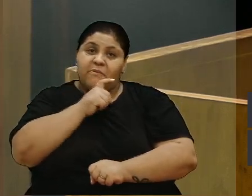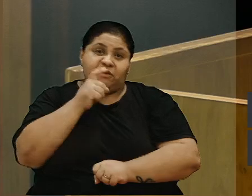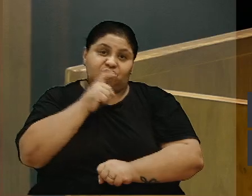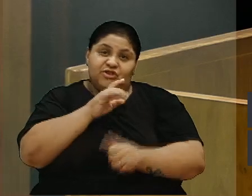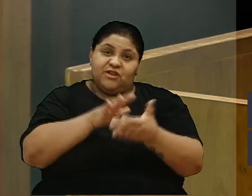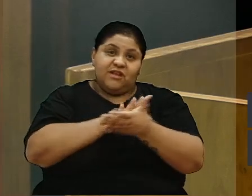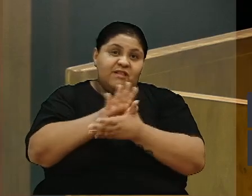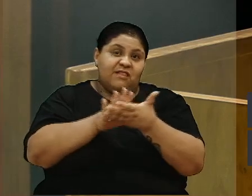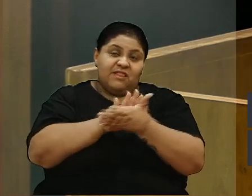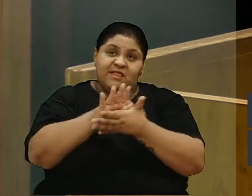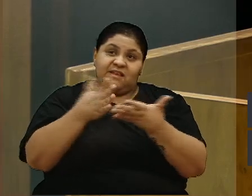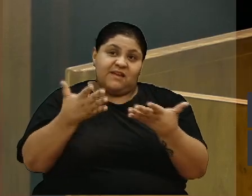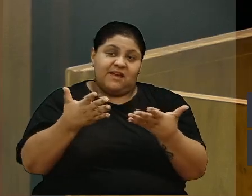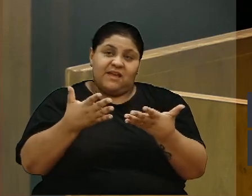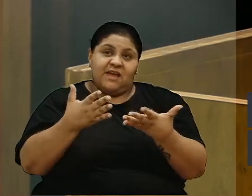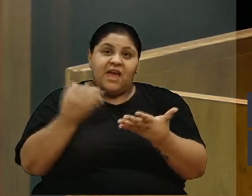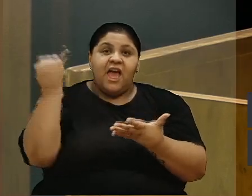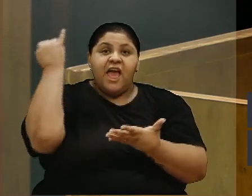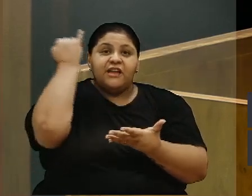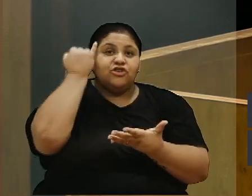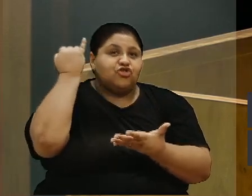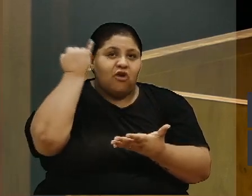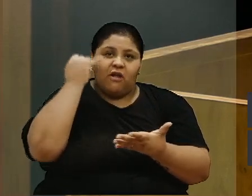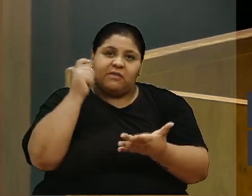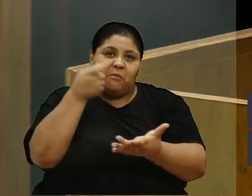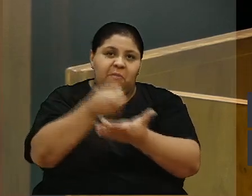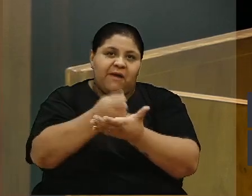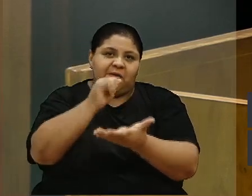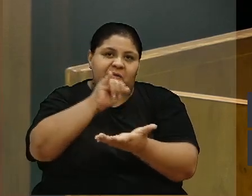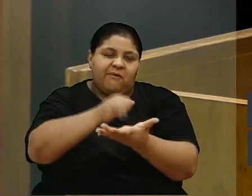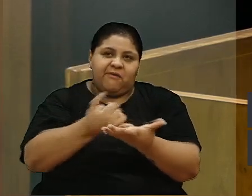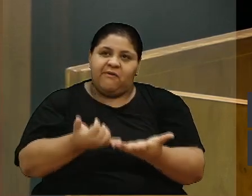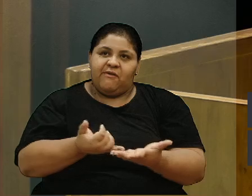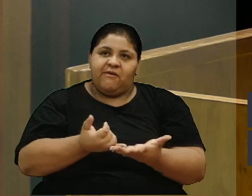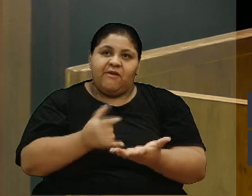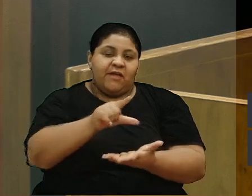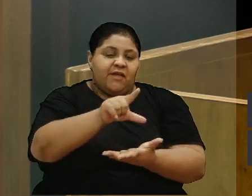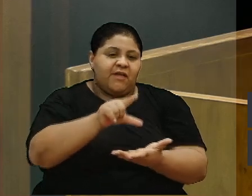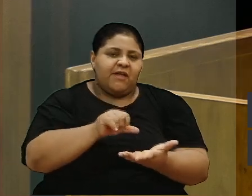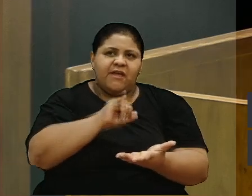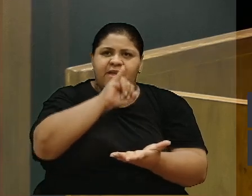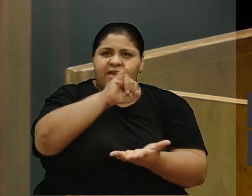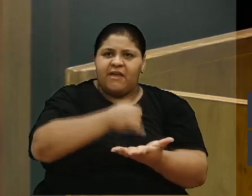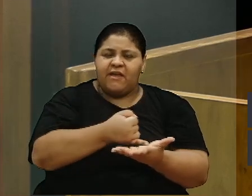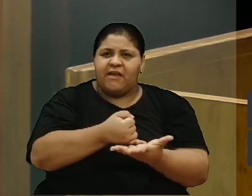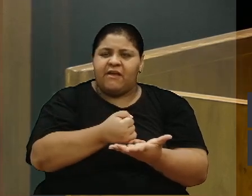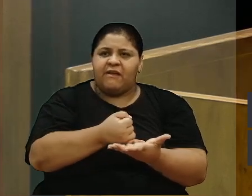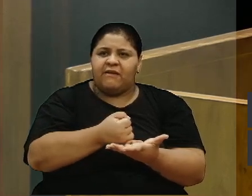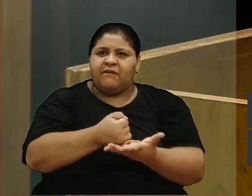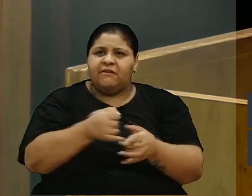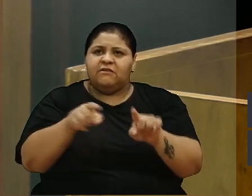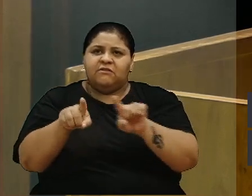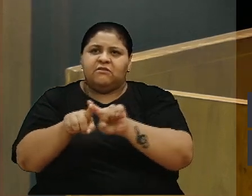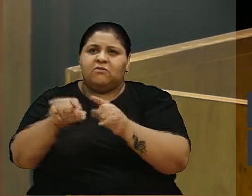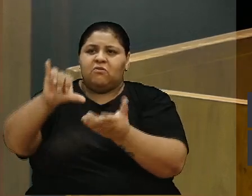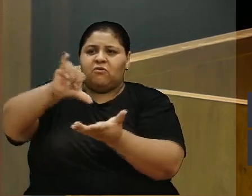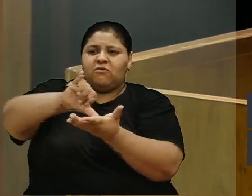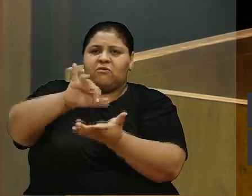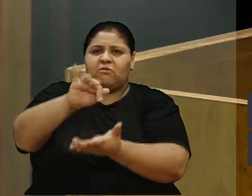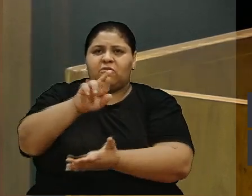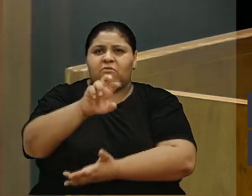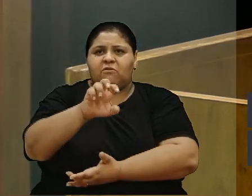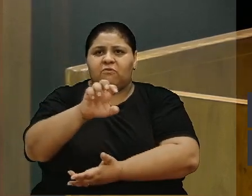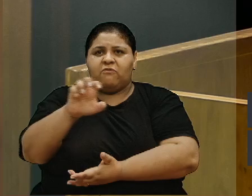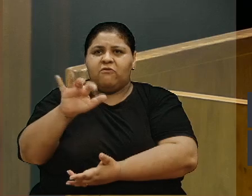nenhum pagador de imposto, e não tem definição melhor do que é imposto, do que uma praça, ou um free flow, ou